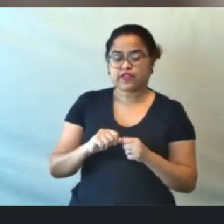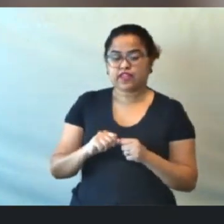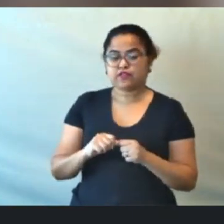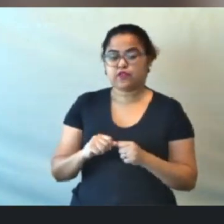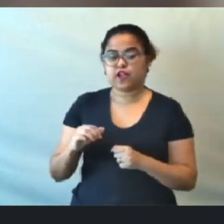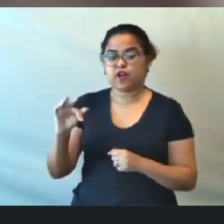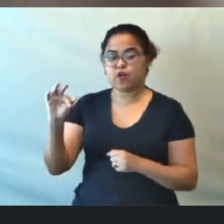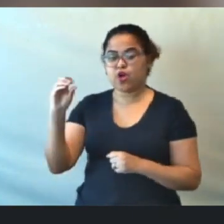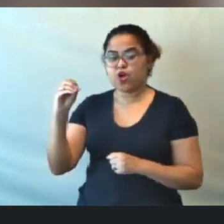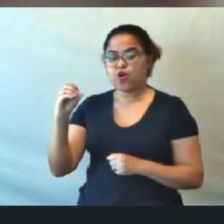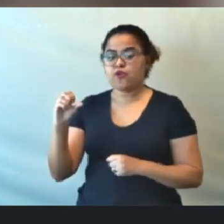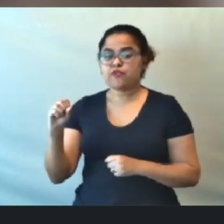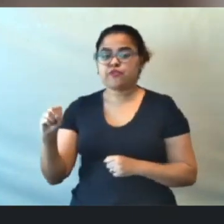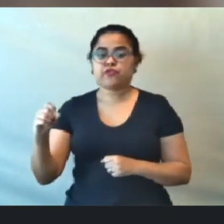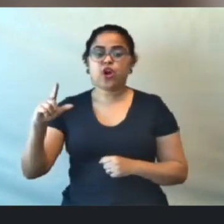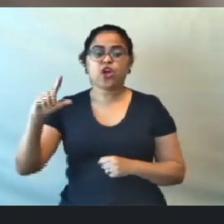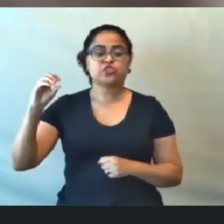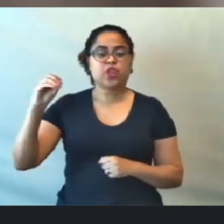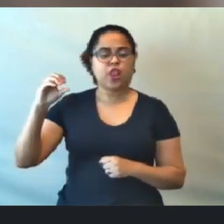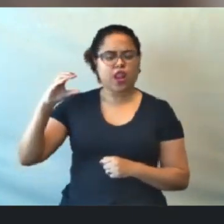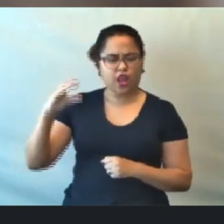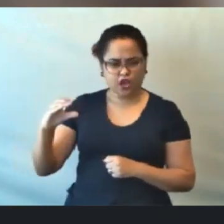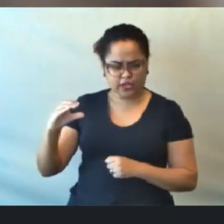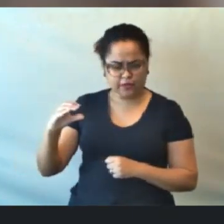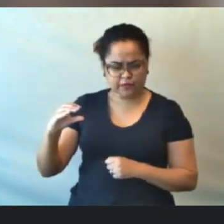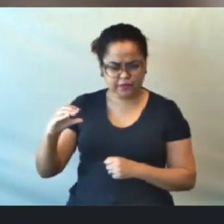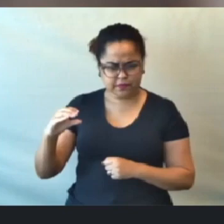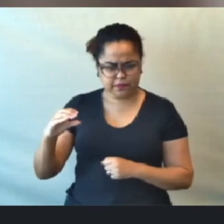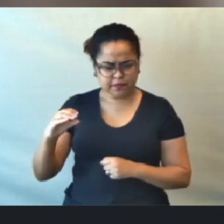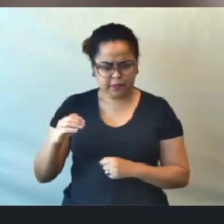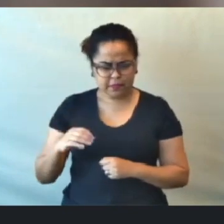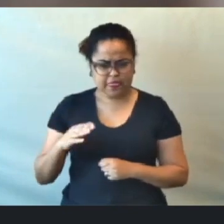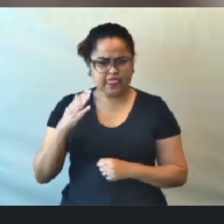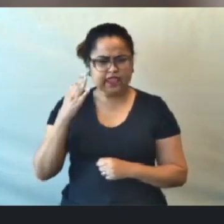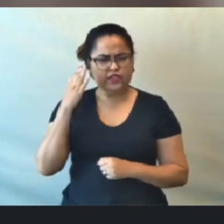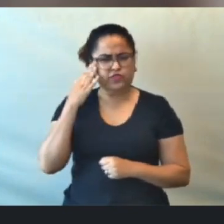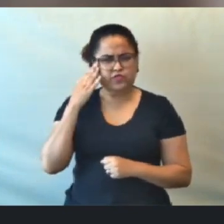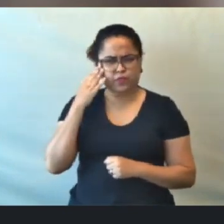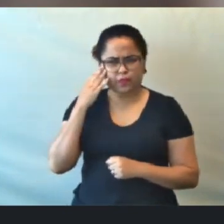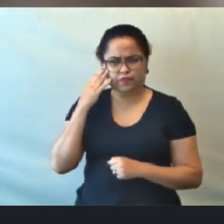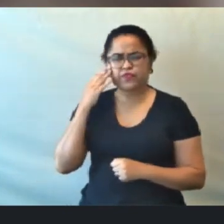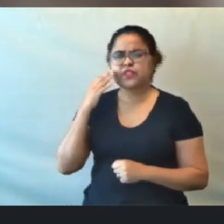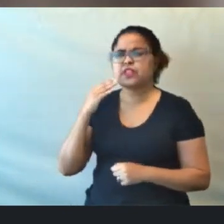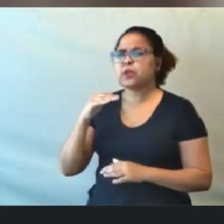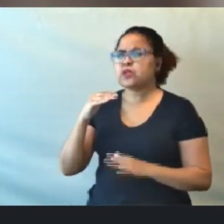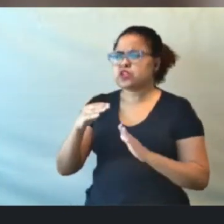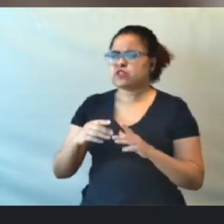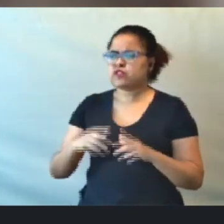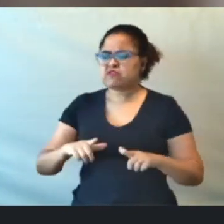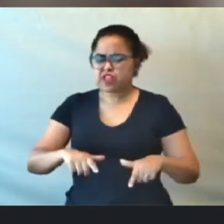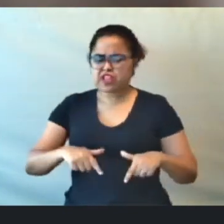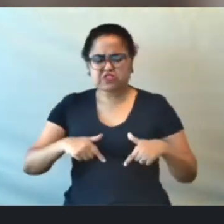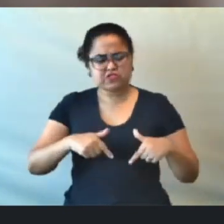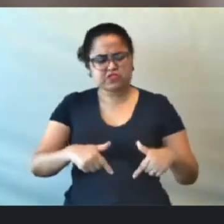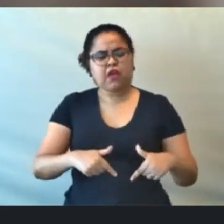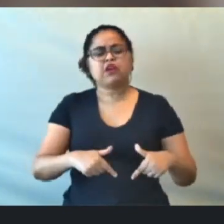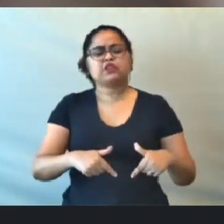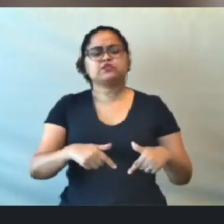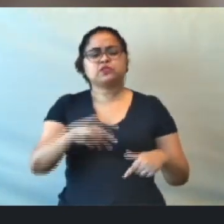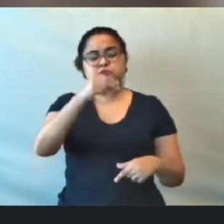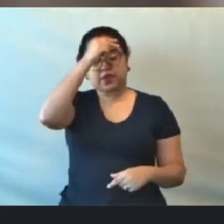eu saiba, já foram até estão sendo tomadas pela prefeitura, que a parte de, né,